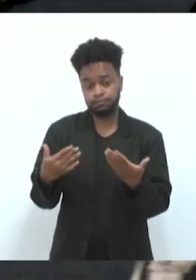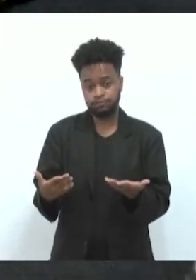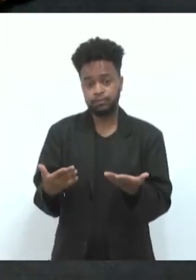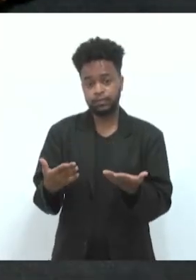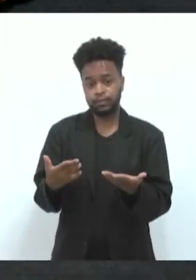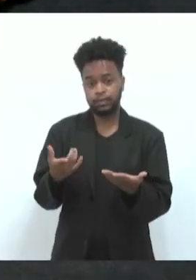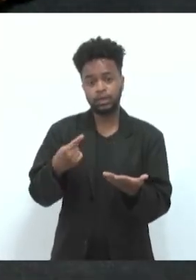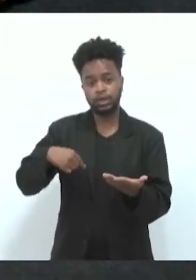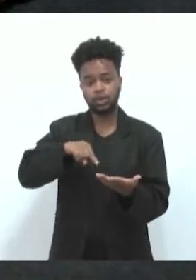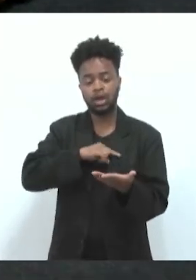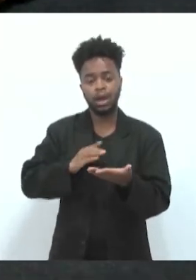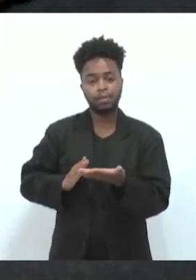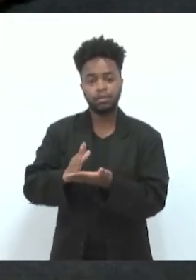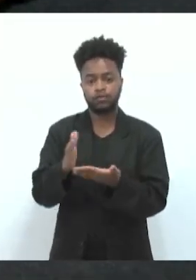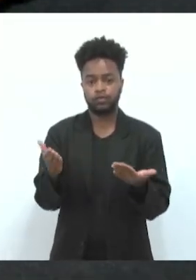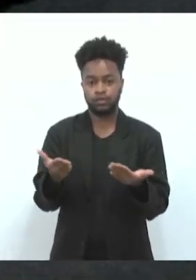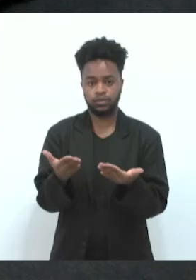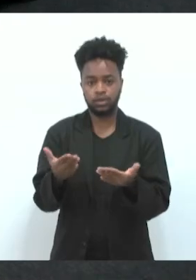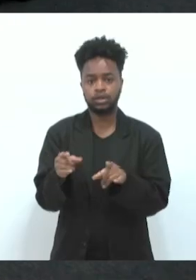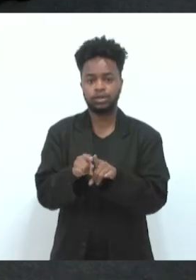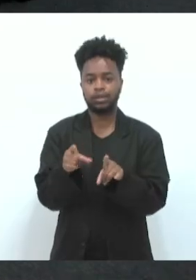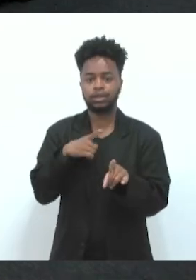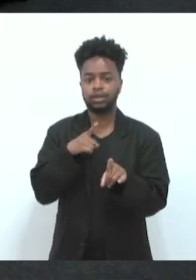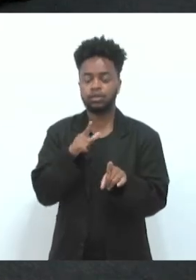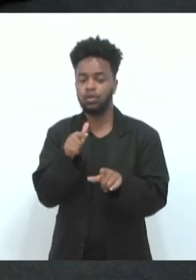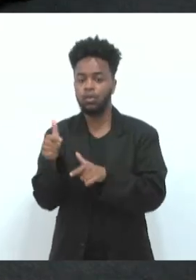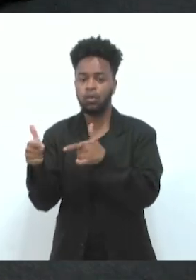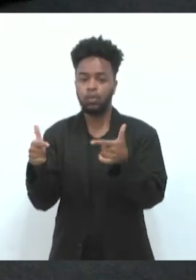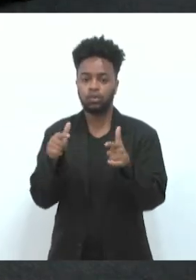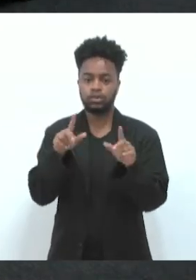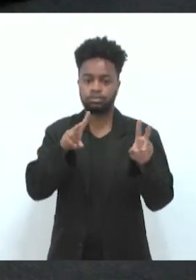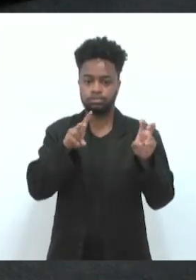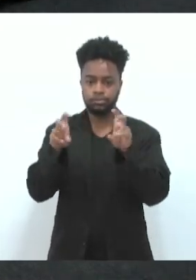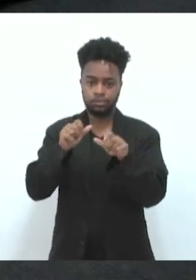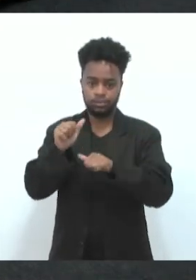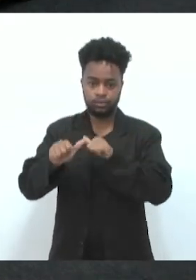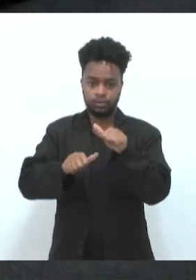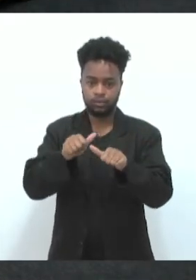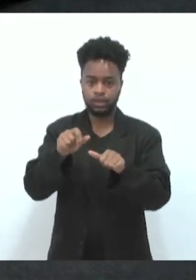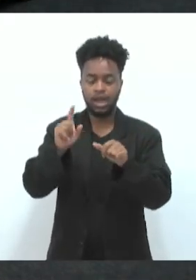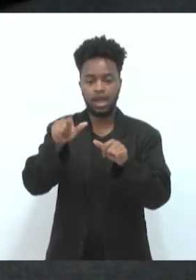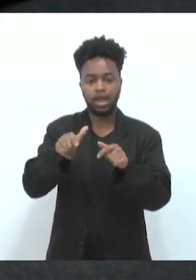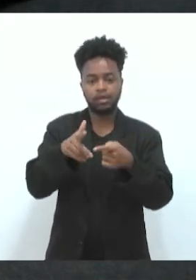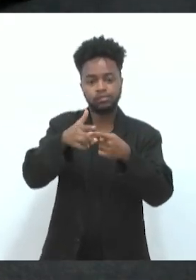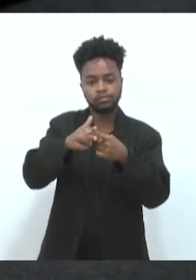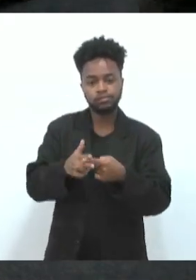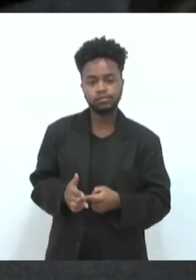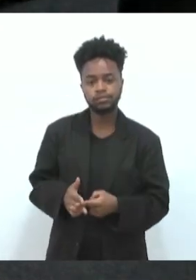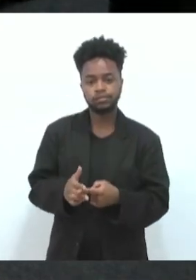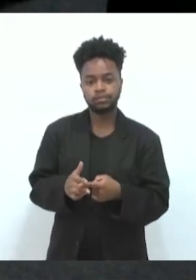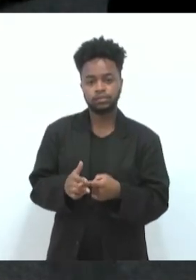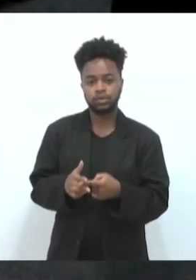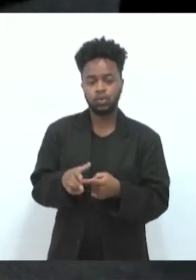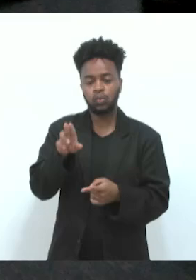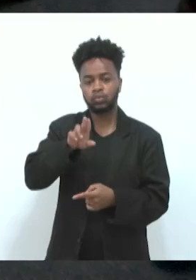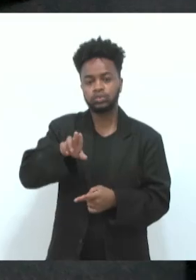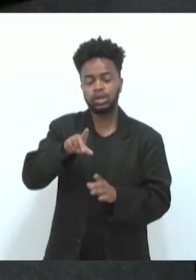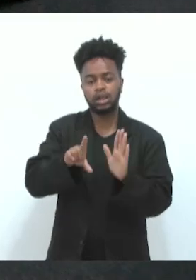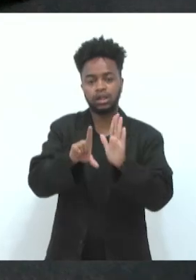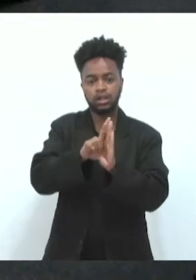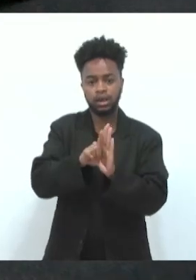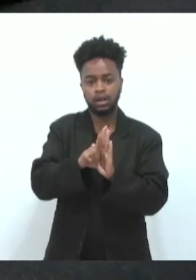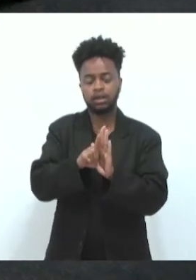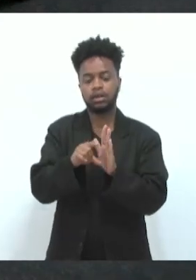isso que a gente aprovou. Entre outras mudanças, são aperfeiçoamentos de uma lei